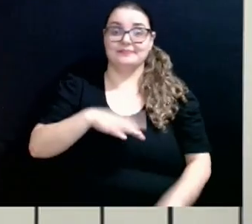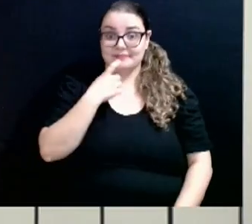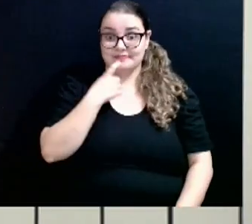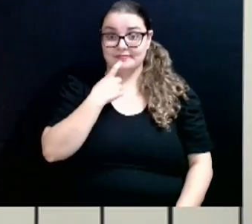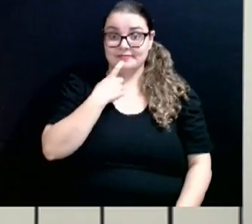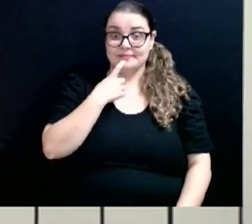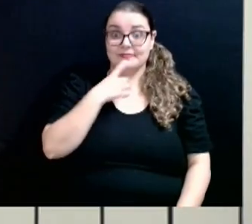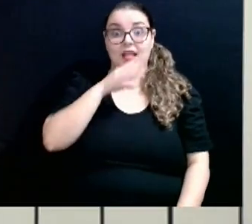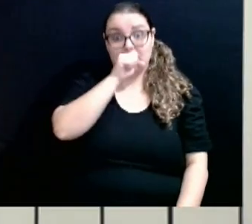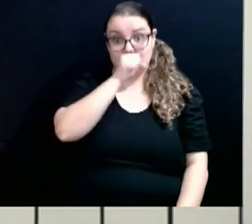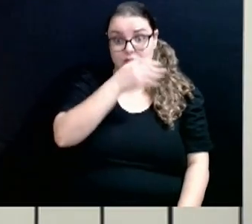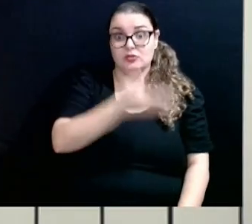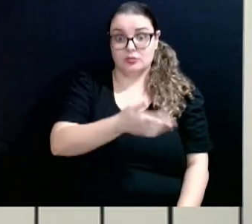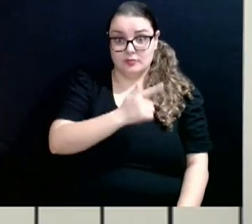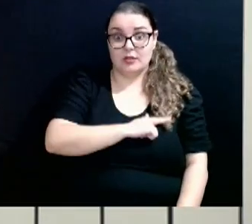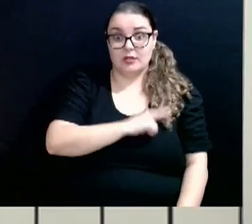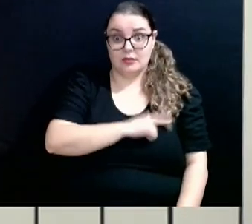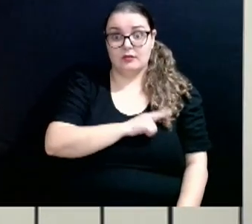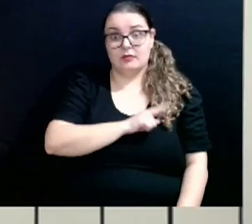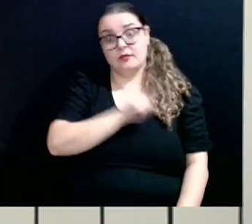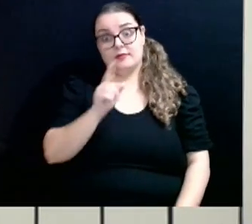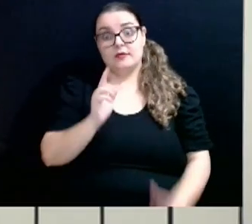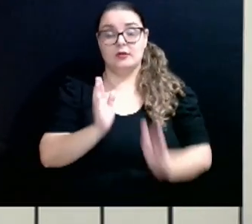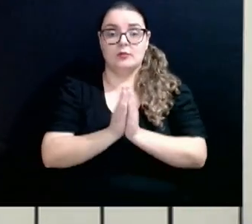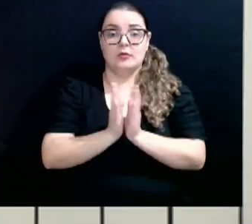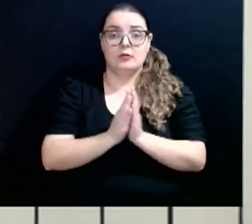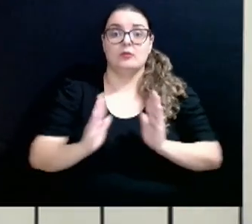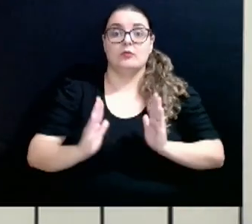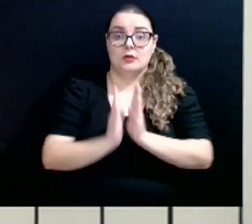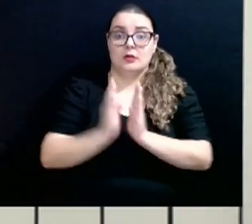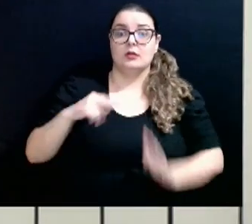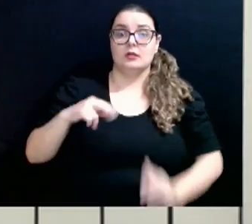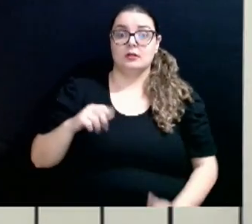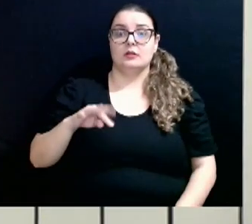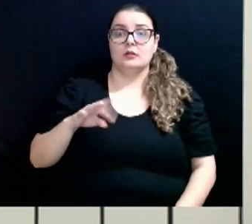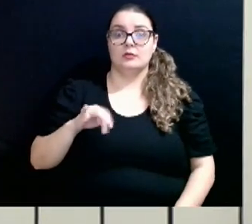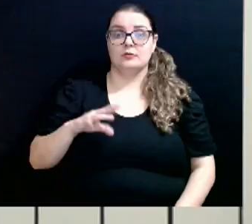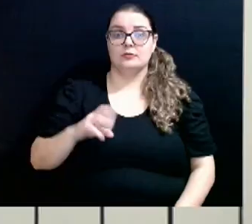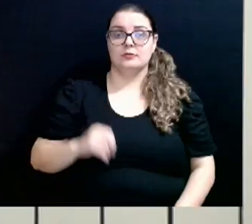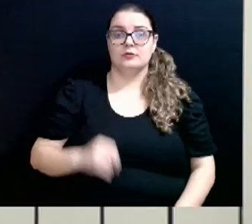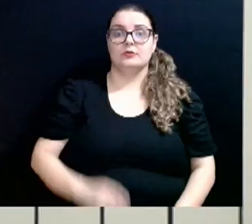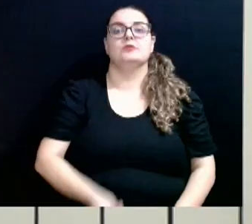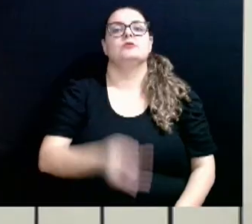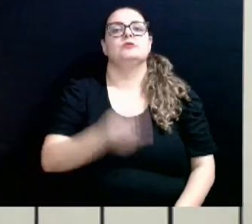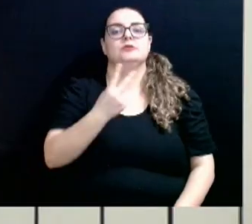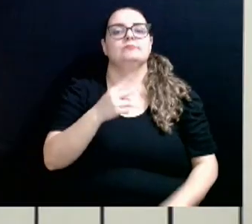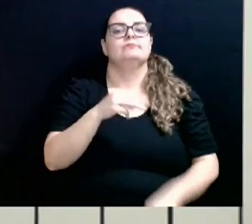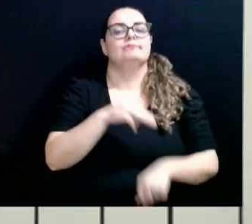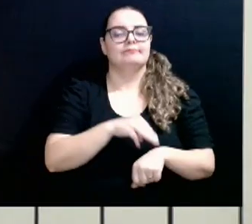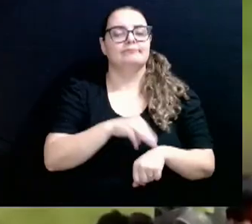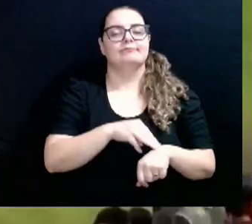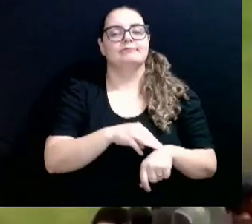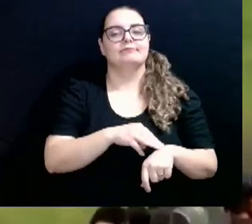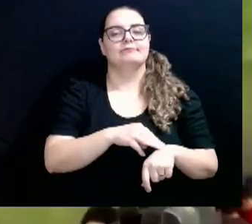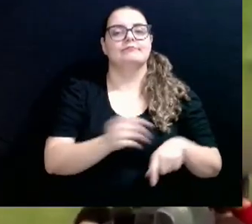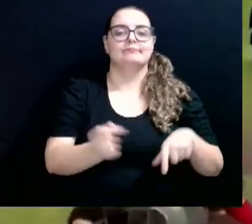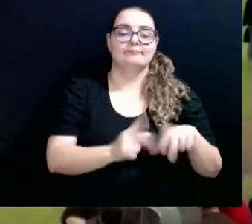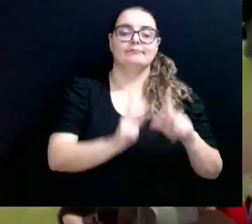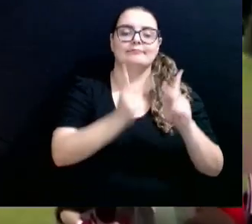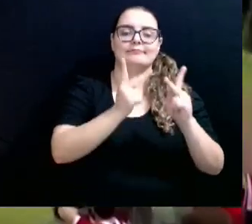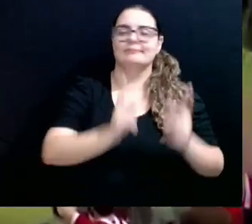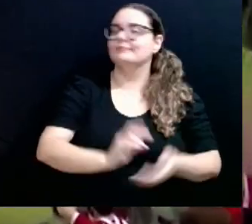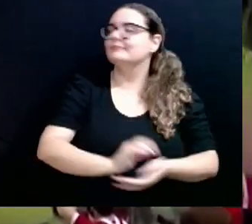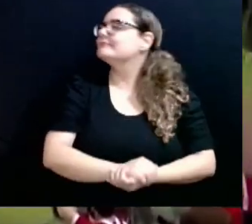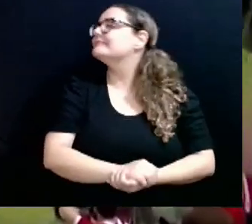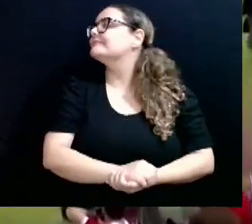sábado, o Guarani foi a Recife encarar o Náutico e precisou de 2 minutos para conseguir a vitória.